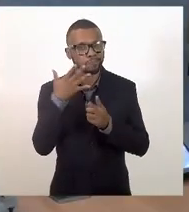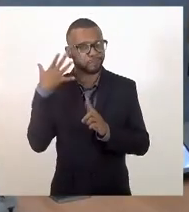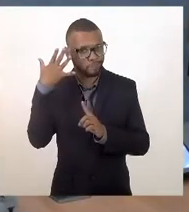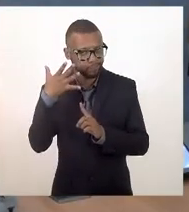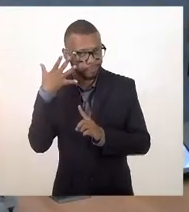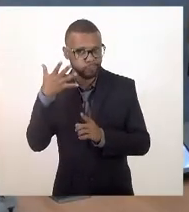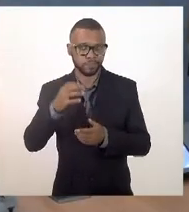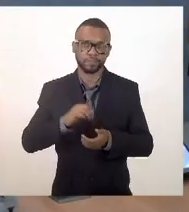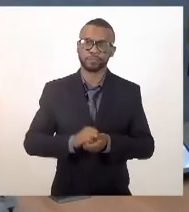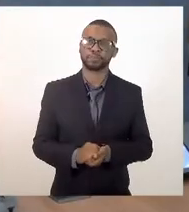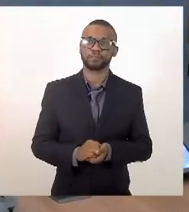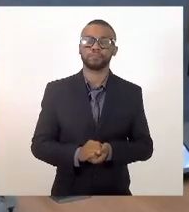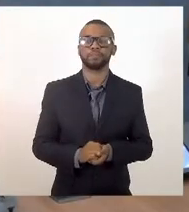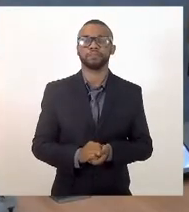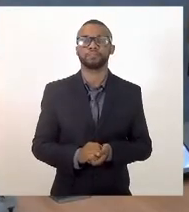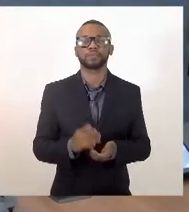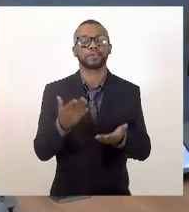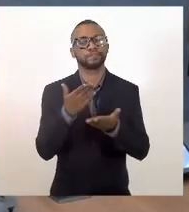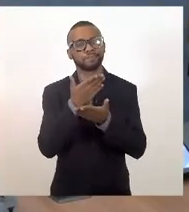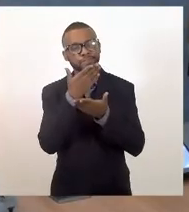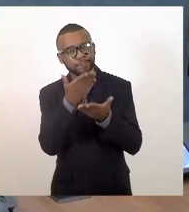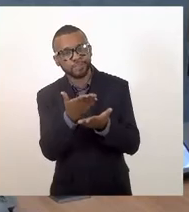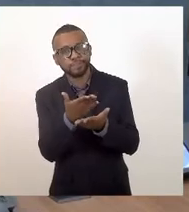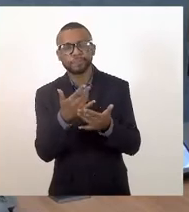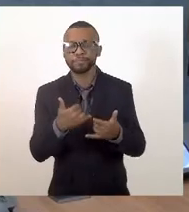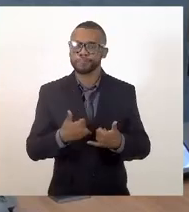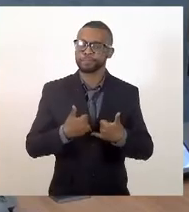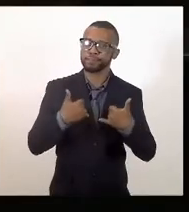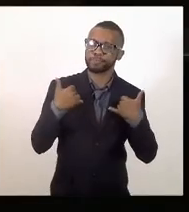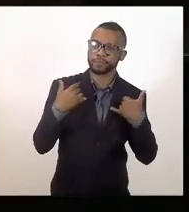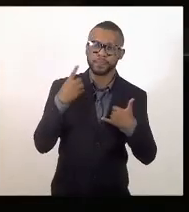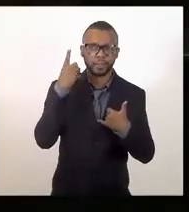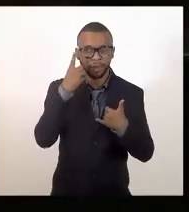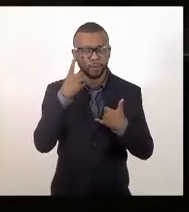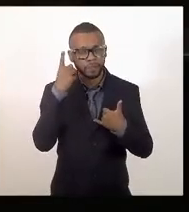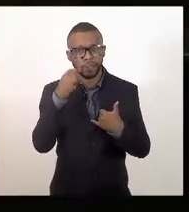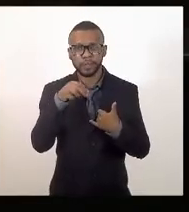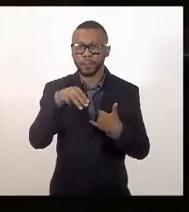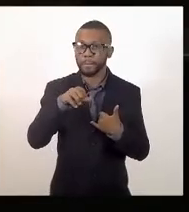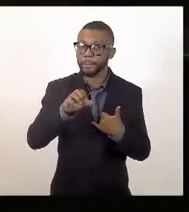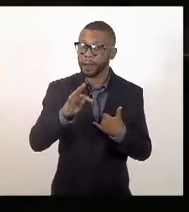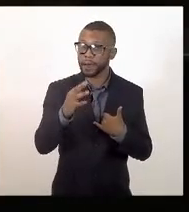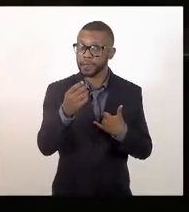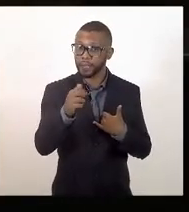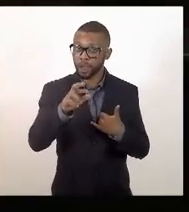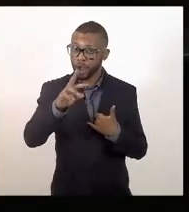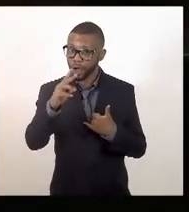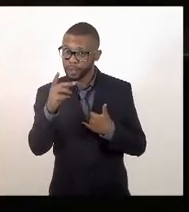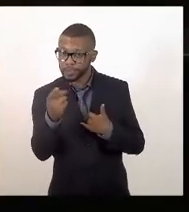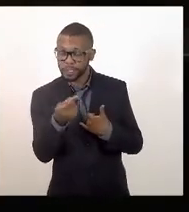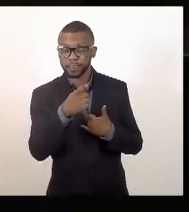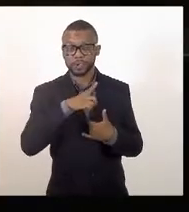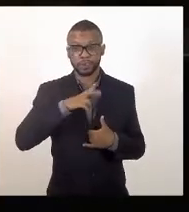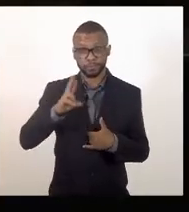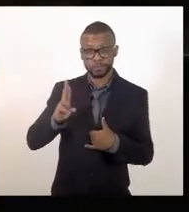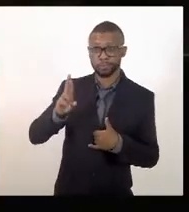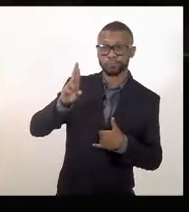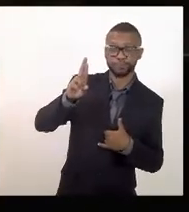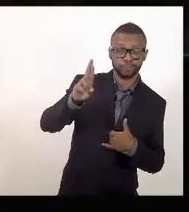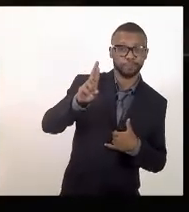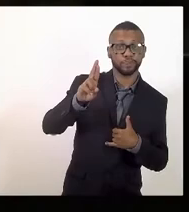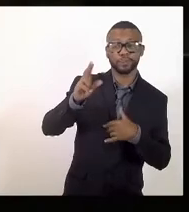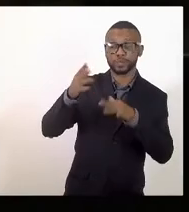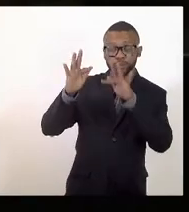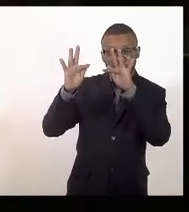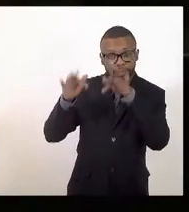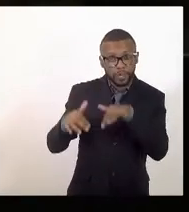Nobre deputada Marta Rocha, que preside os trabalhos do expediente final